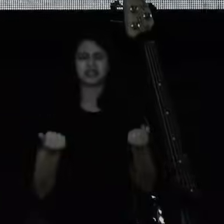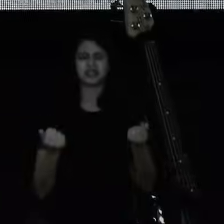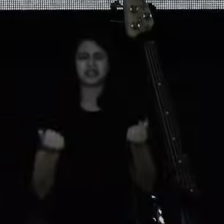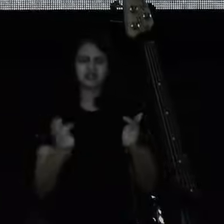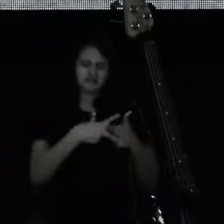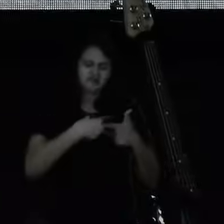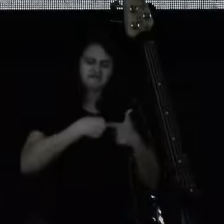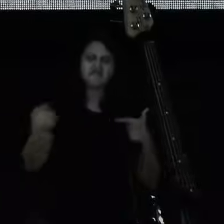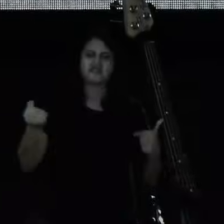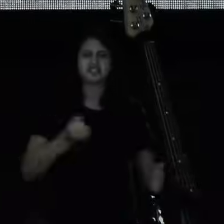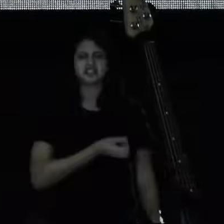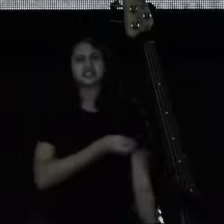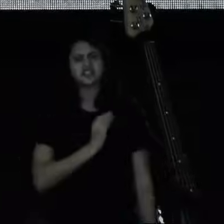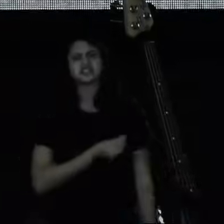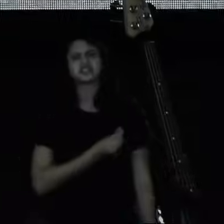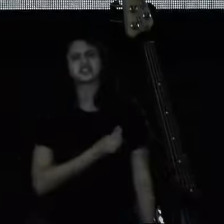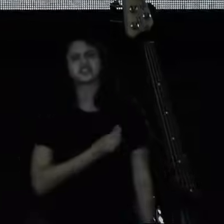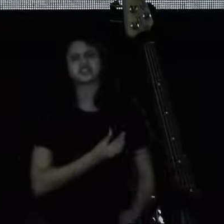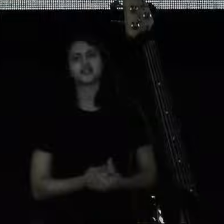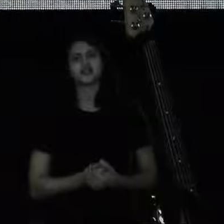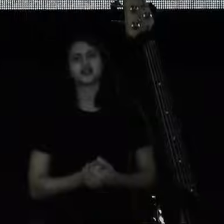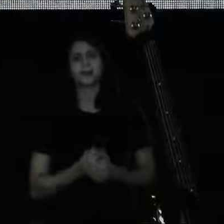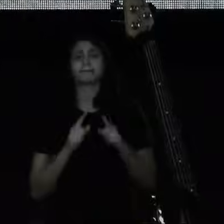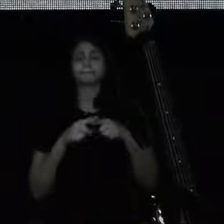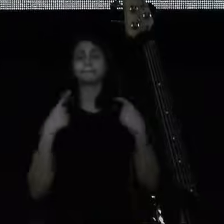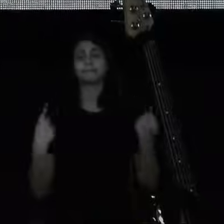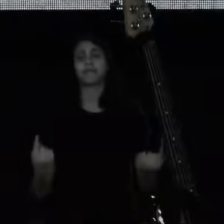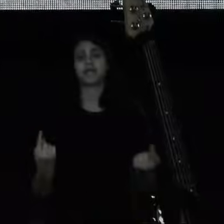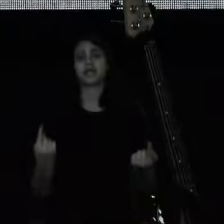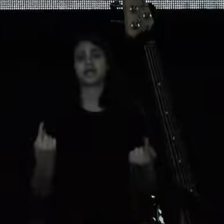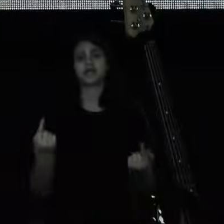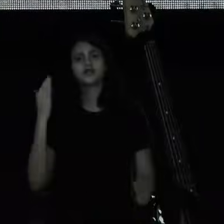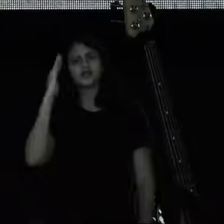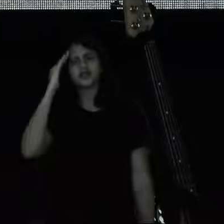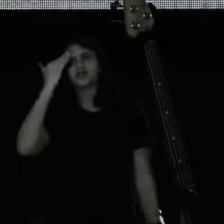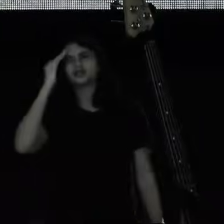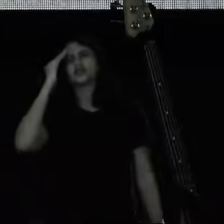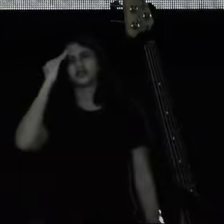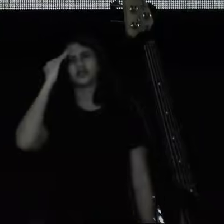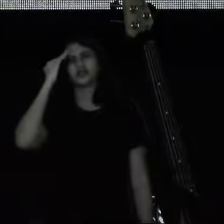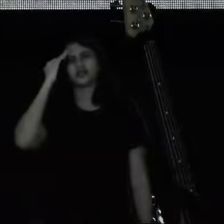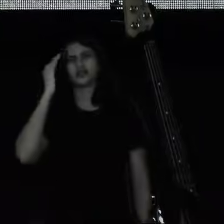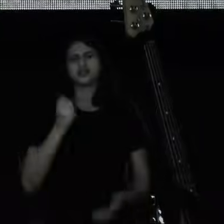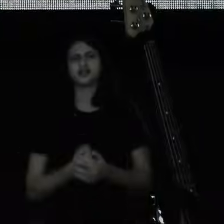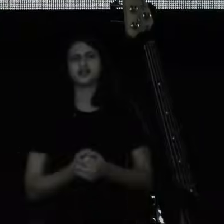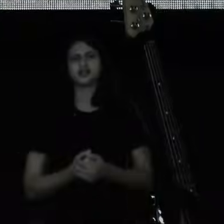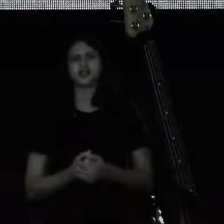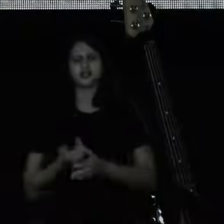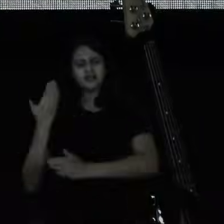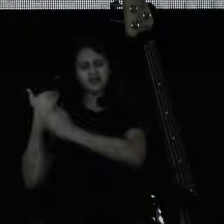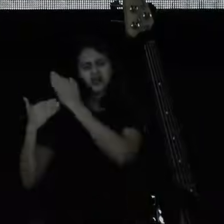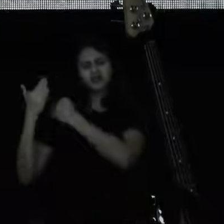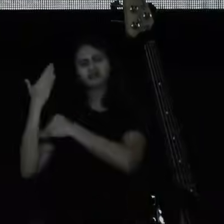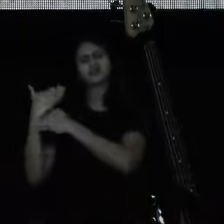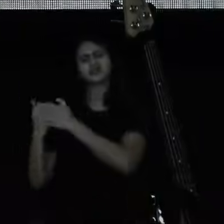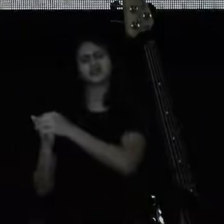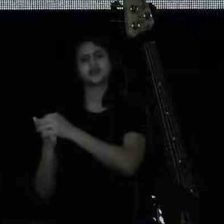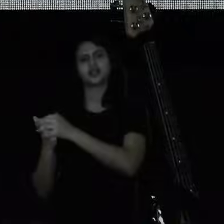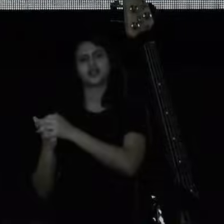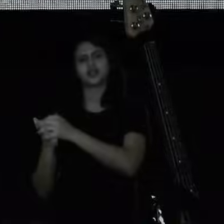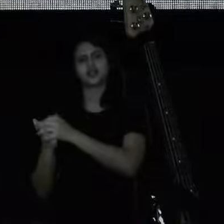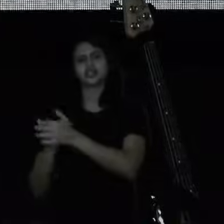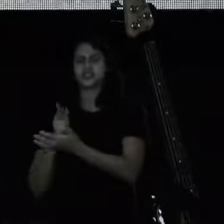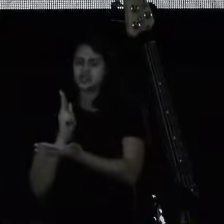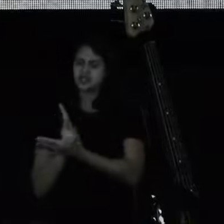vida, mas se você não ajustar o que precisa ser ajustado lá atrás, você não segue em